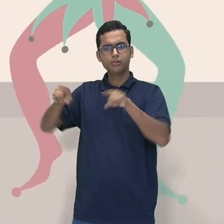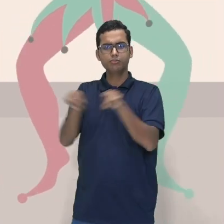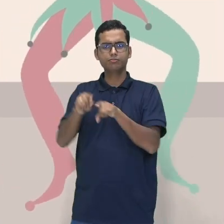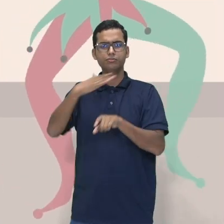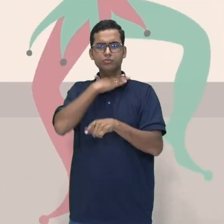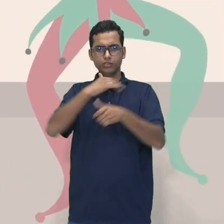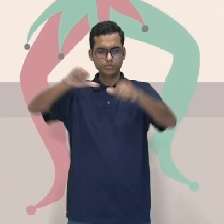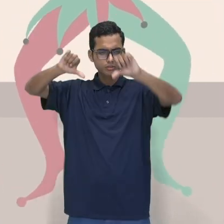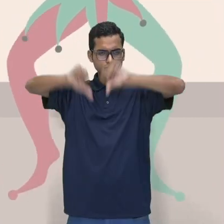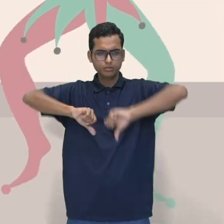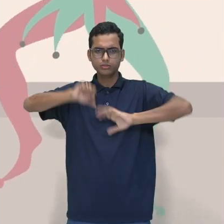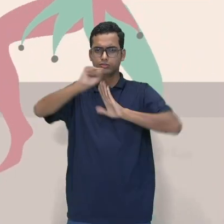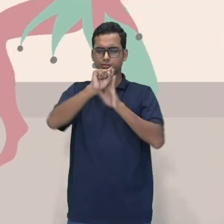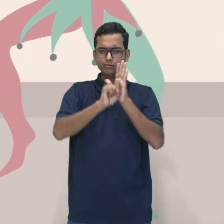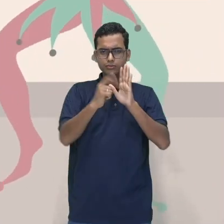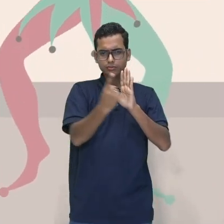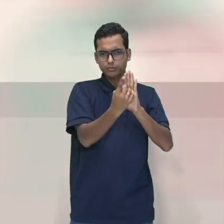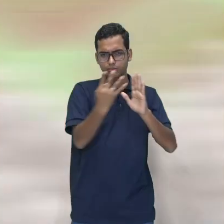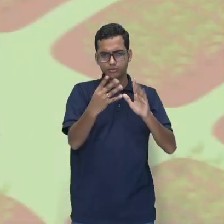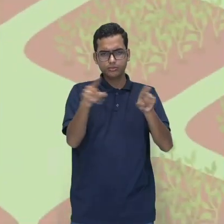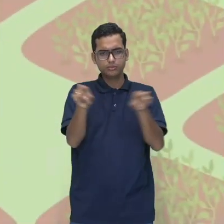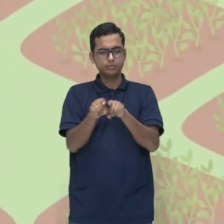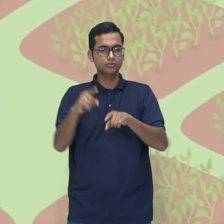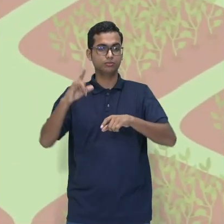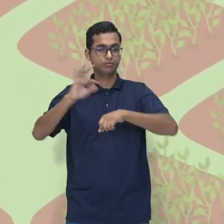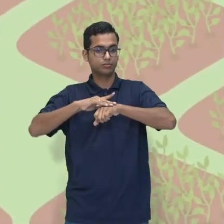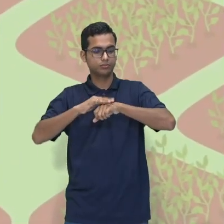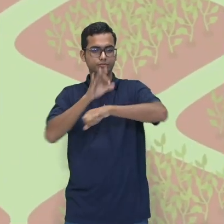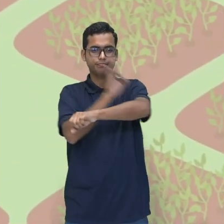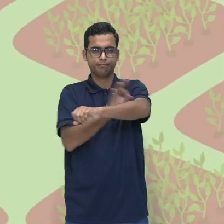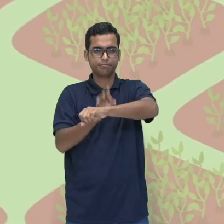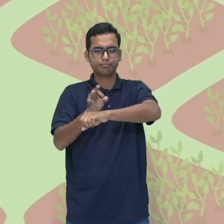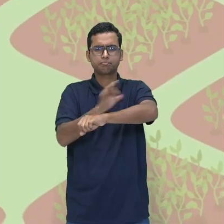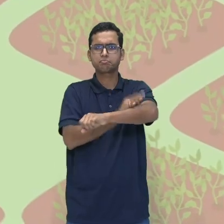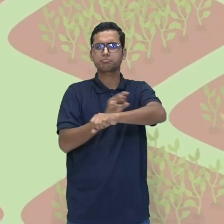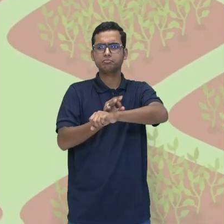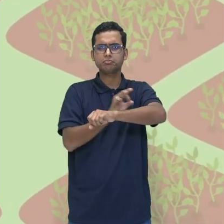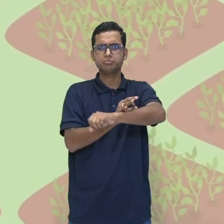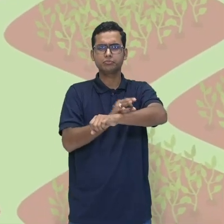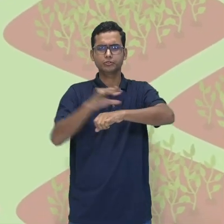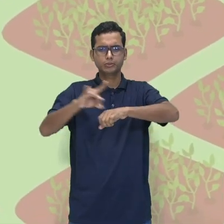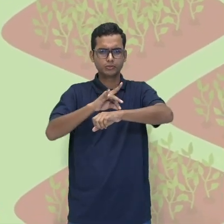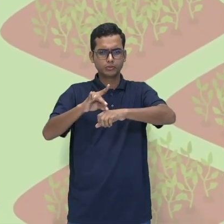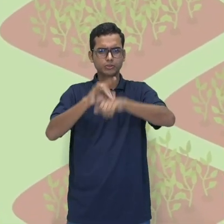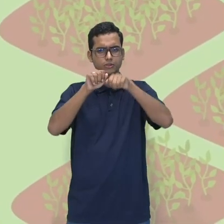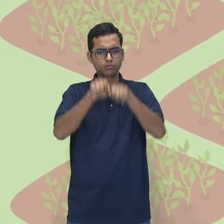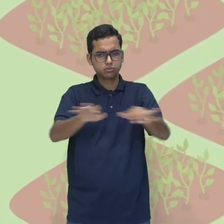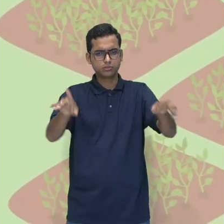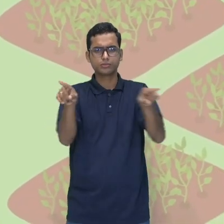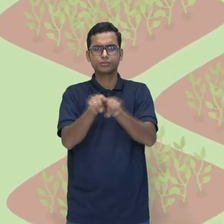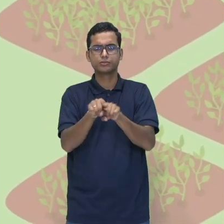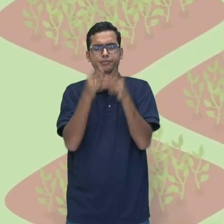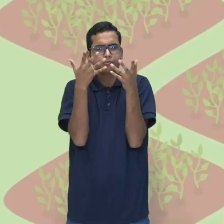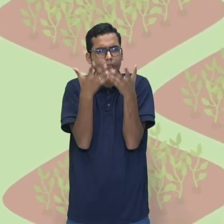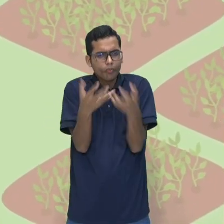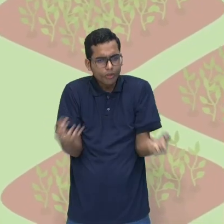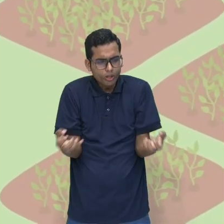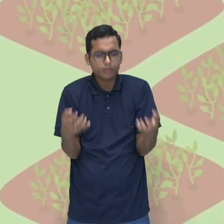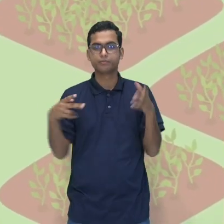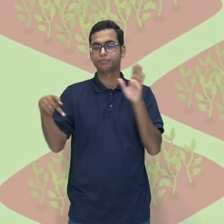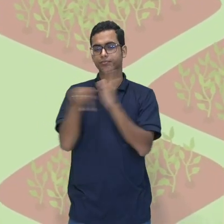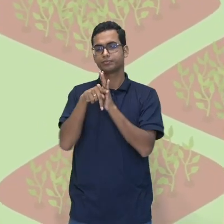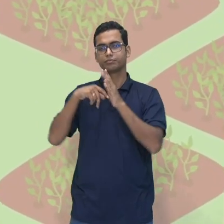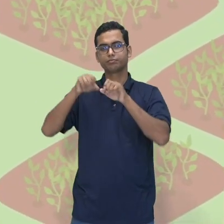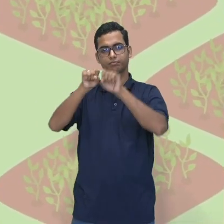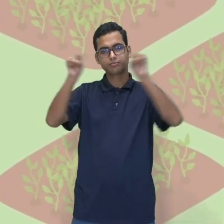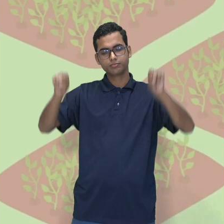século XIV, como a peste negra, como as secas, isso fez com que o sistema feudal ele acabasse entrando em